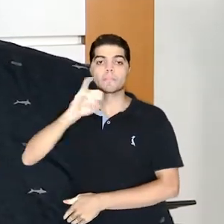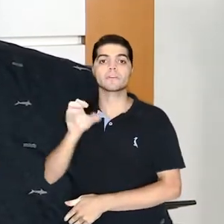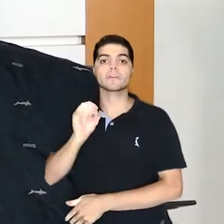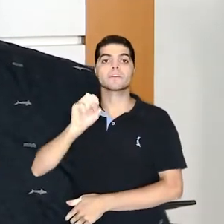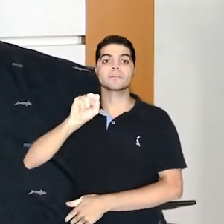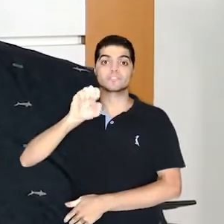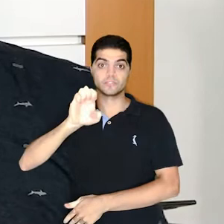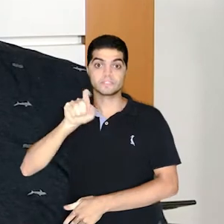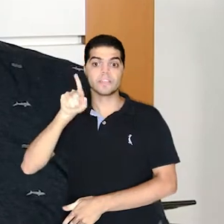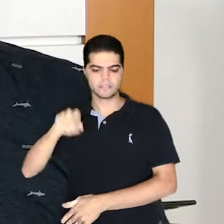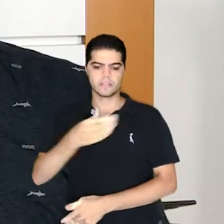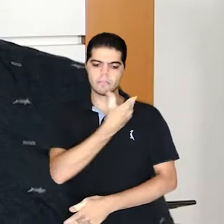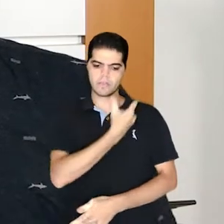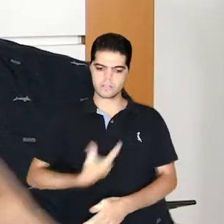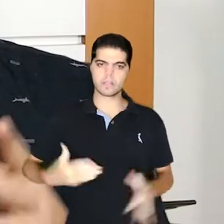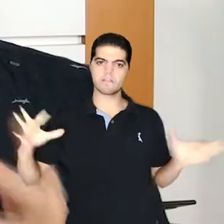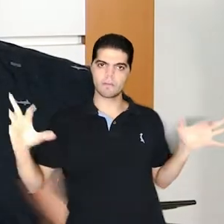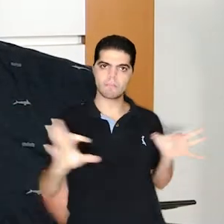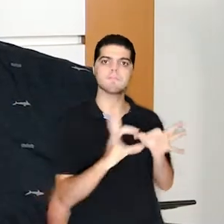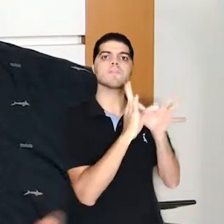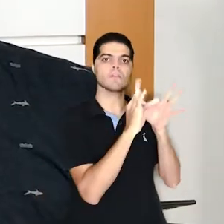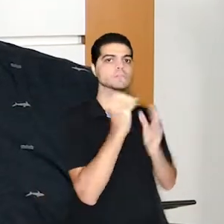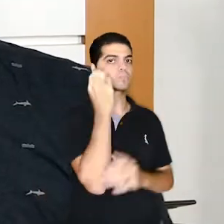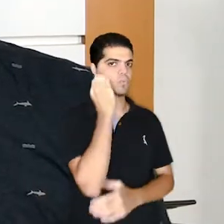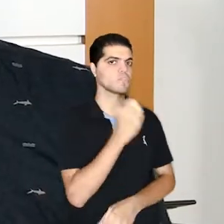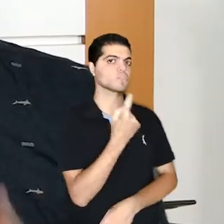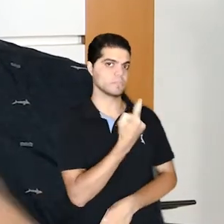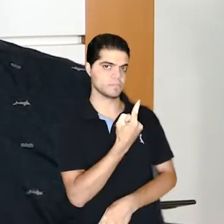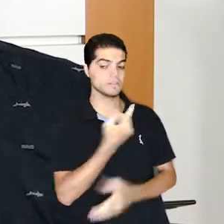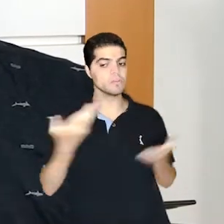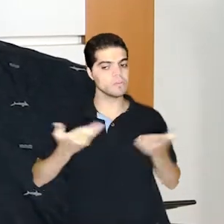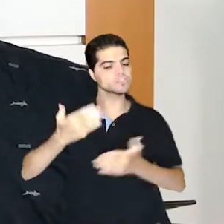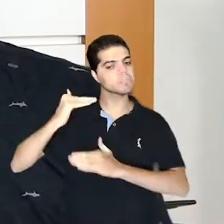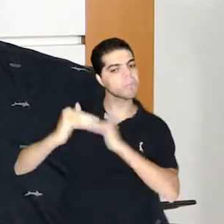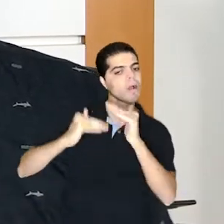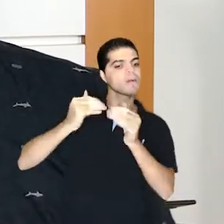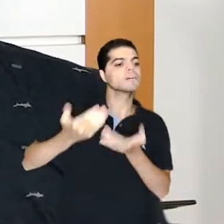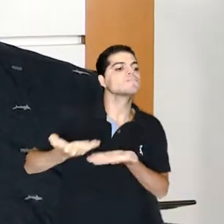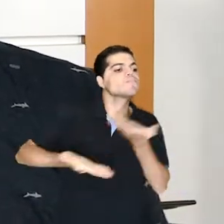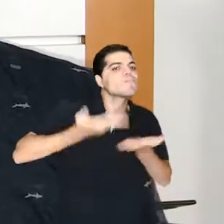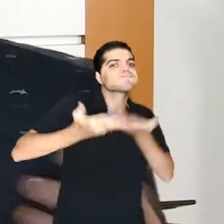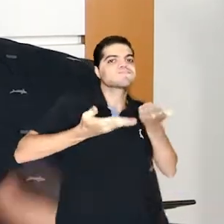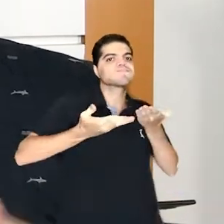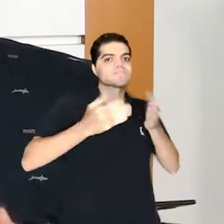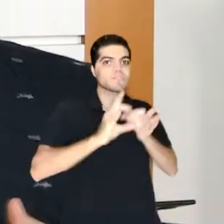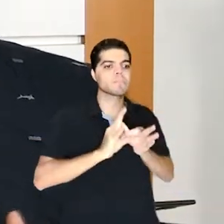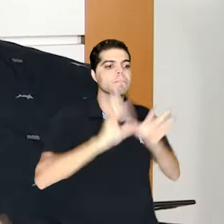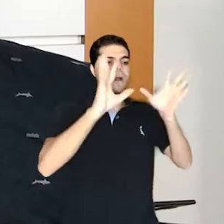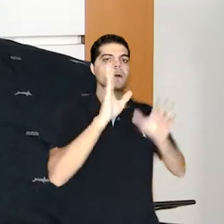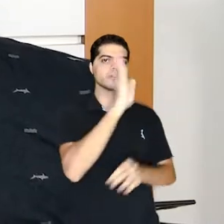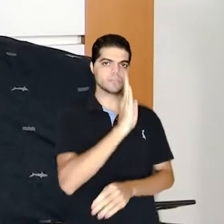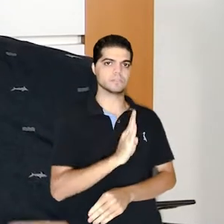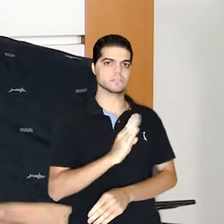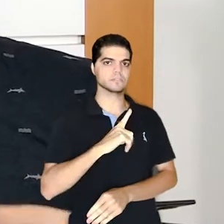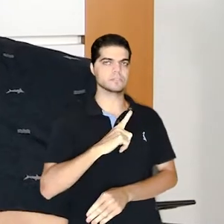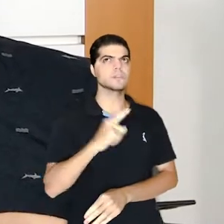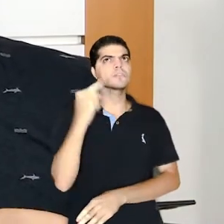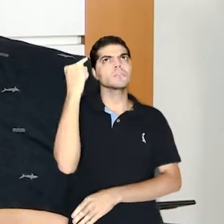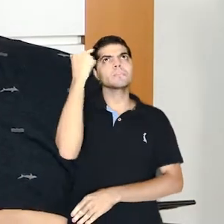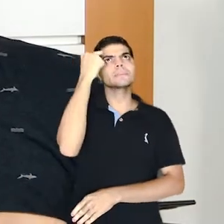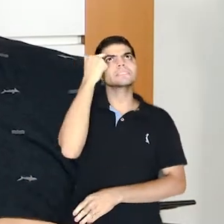da composição do governo do Dom Pedro I, e hoje muito exaltado por uma parte do liberalismo brasileiro. Ainda assim, quando a gente